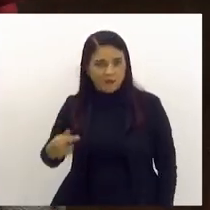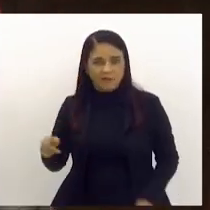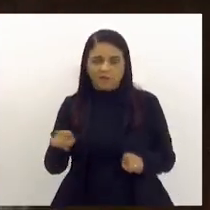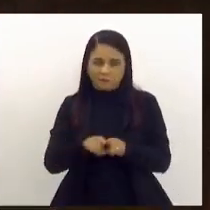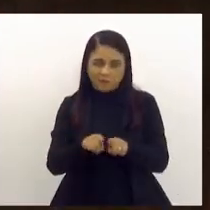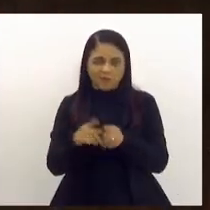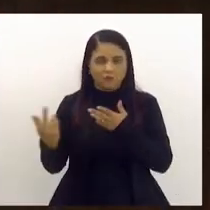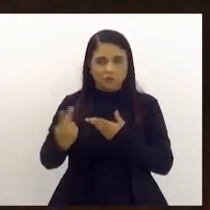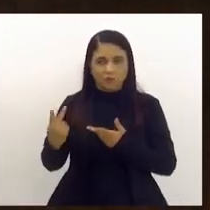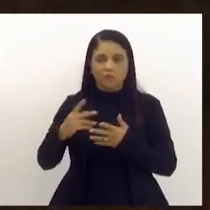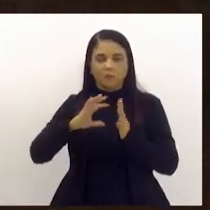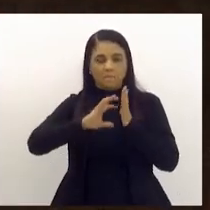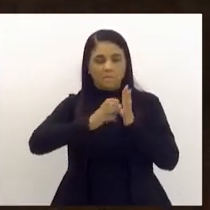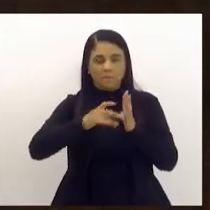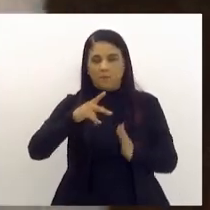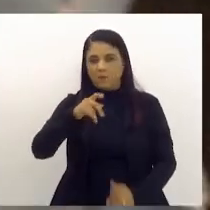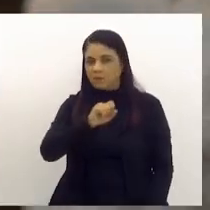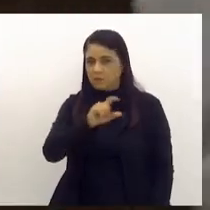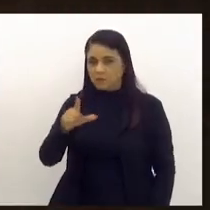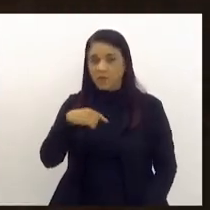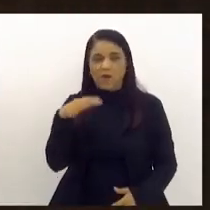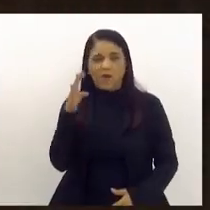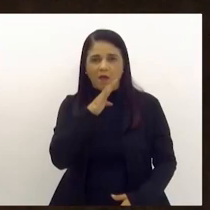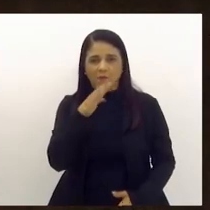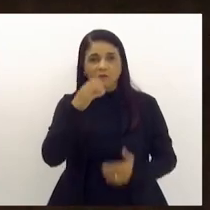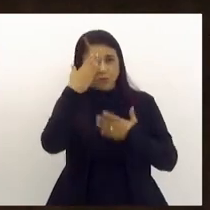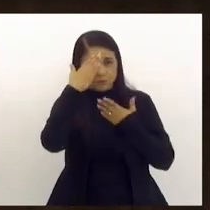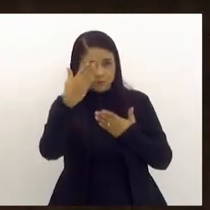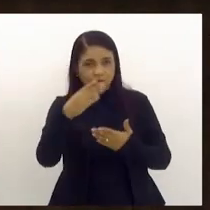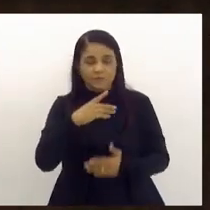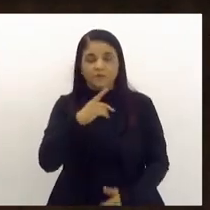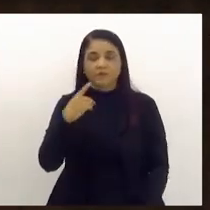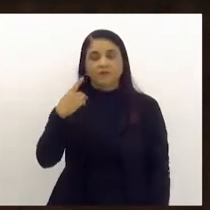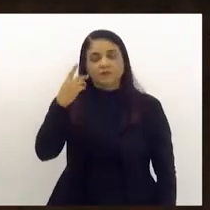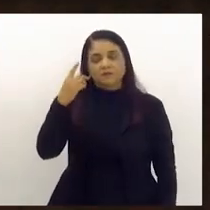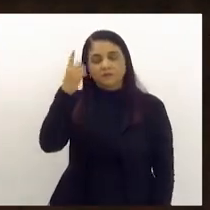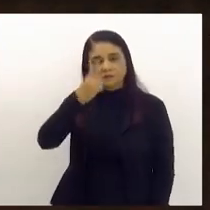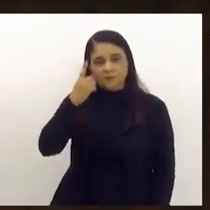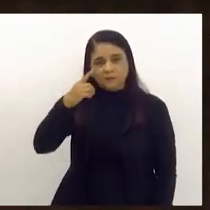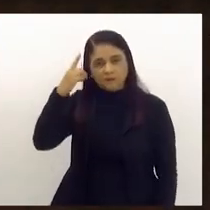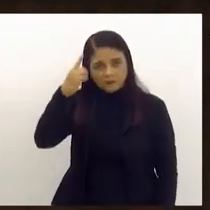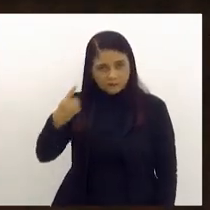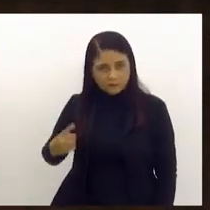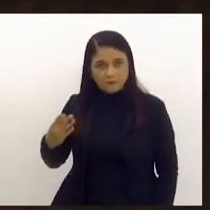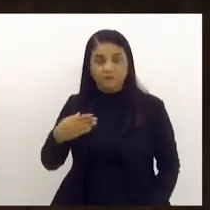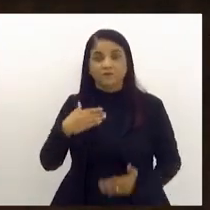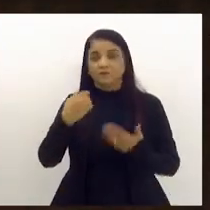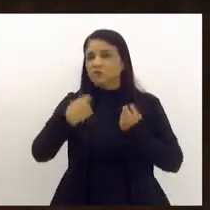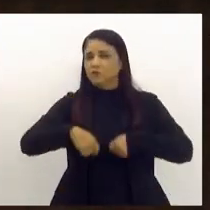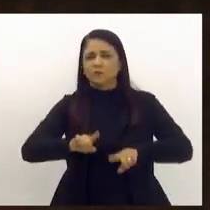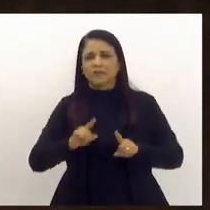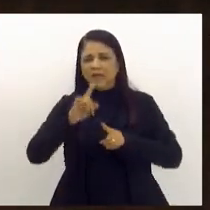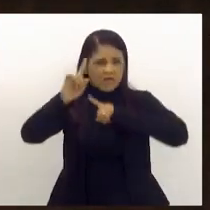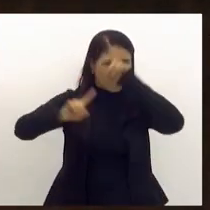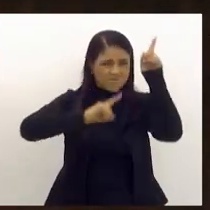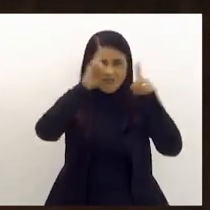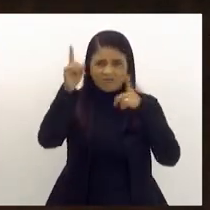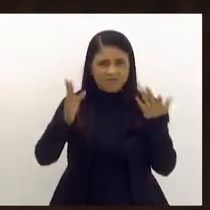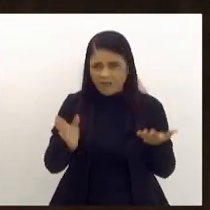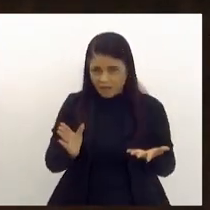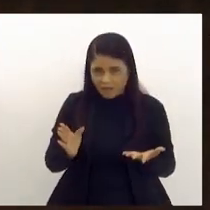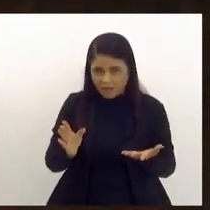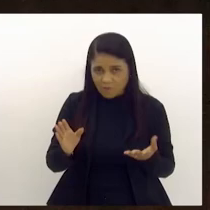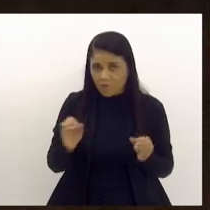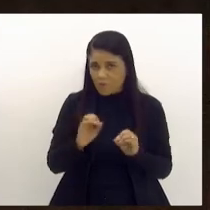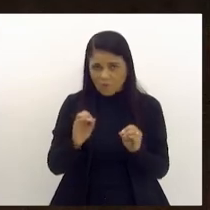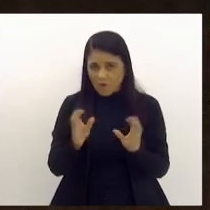da bancada. Muito rápido, senhor presidente. Obrigada, deputada Dani Monteiro. A gente não precisa inventar a roda, senhor